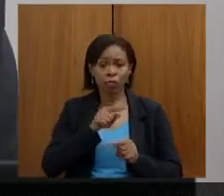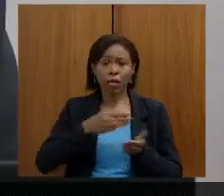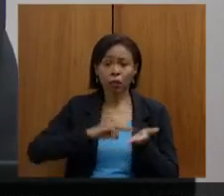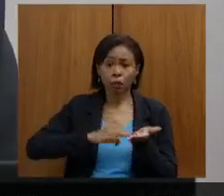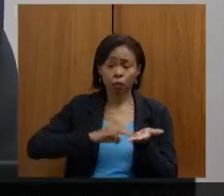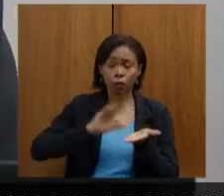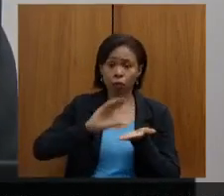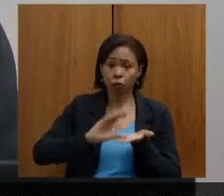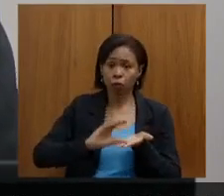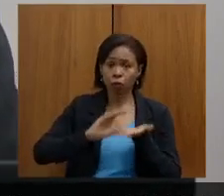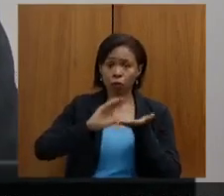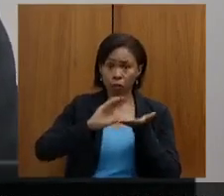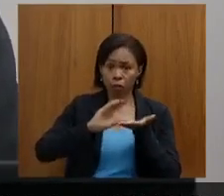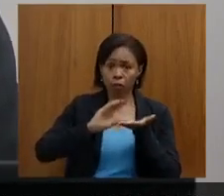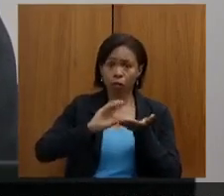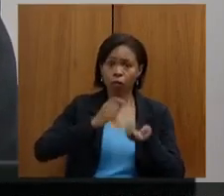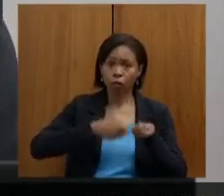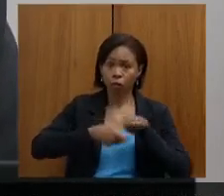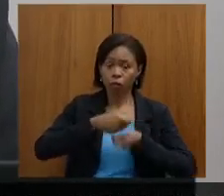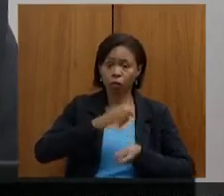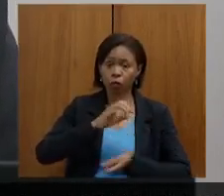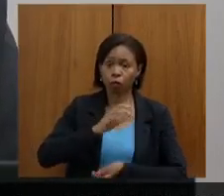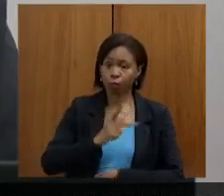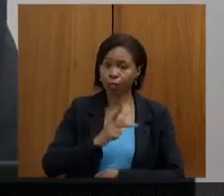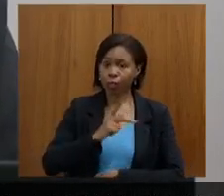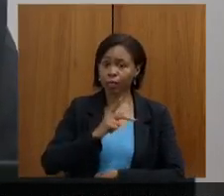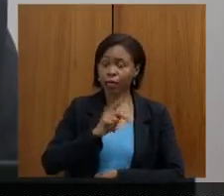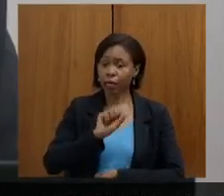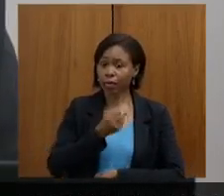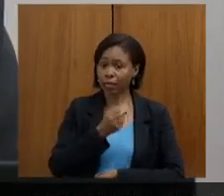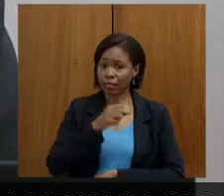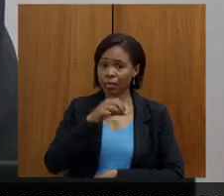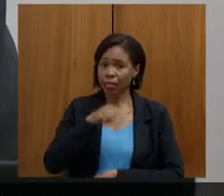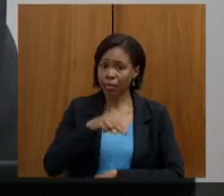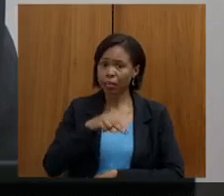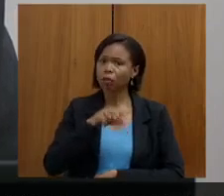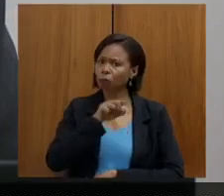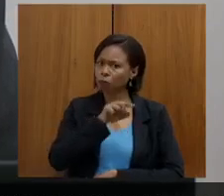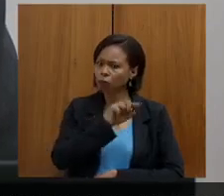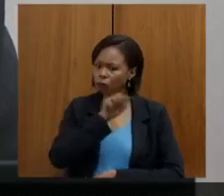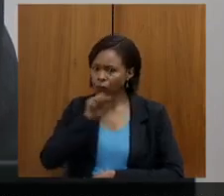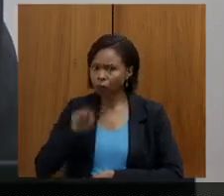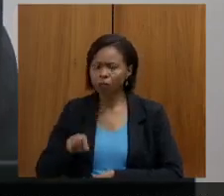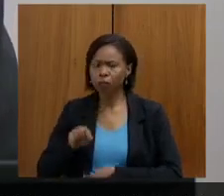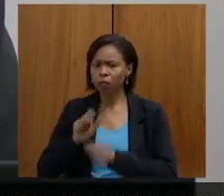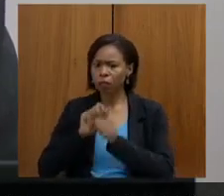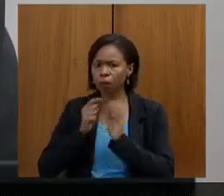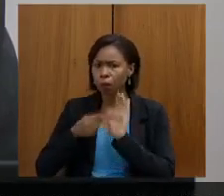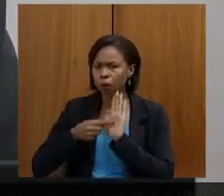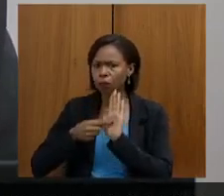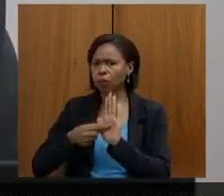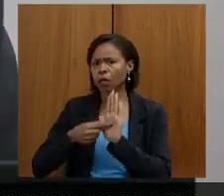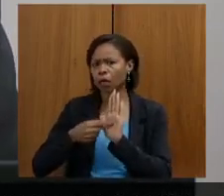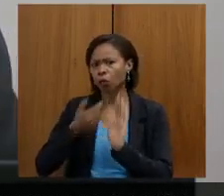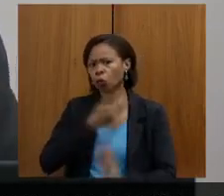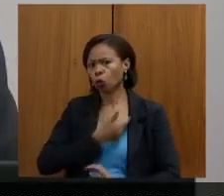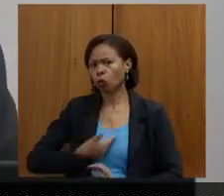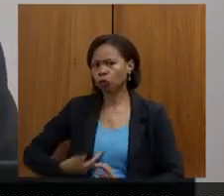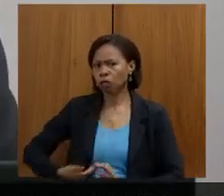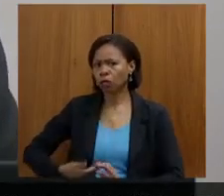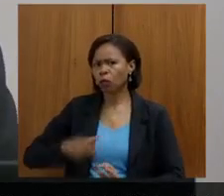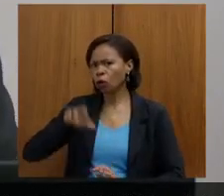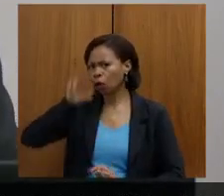do Conselho de administração do ipsm envide esforços nesse sentido de mostrar para o governo o equipe tá acontecendo